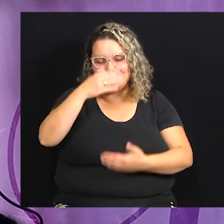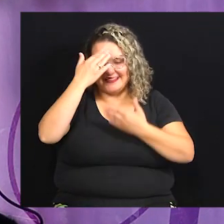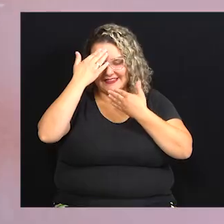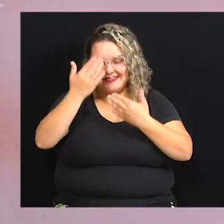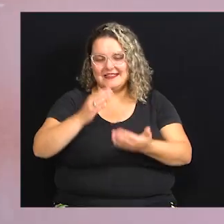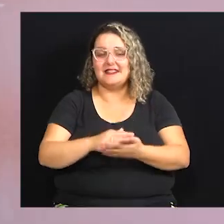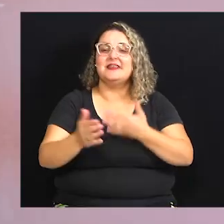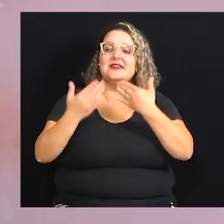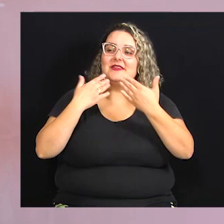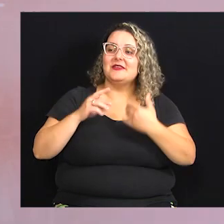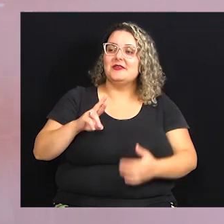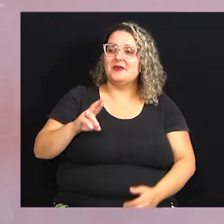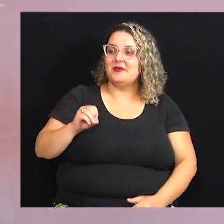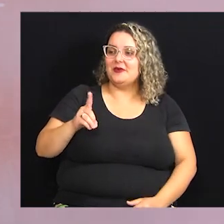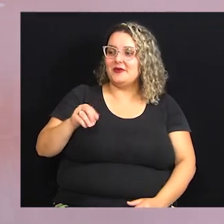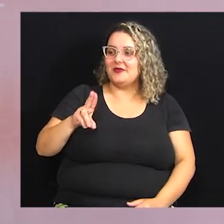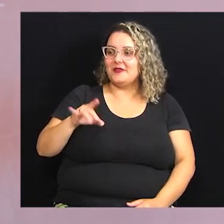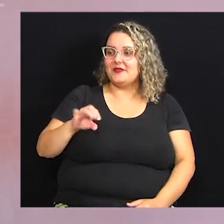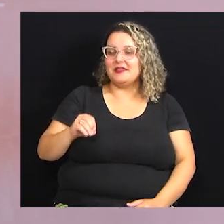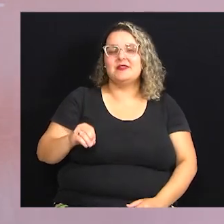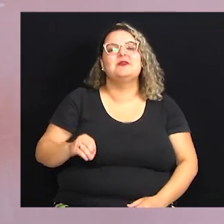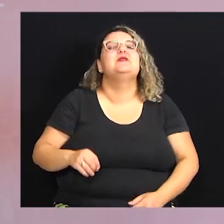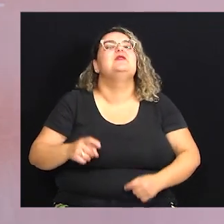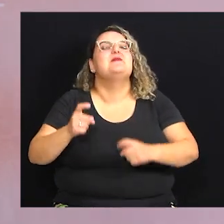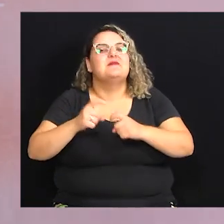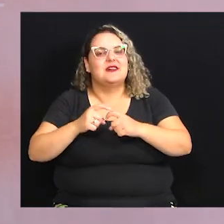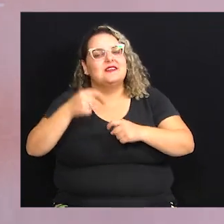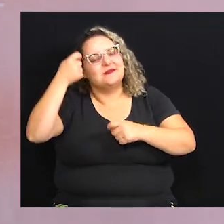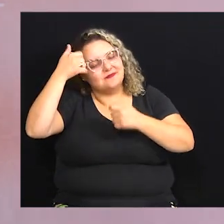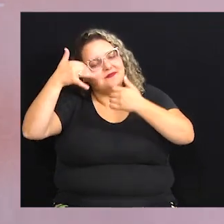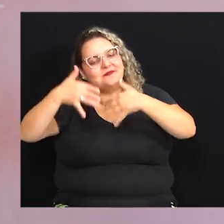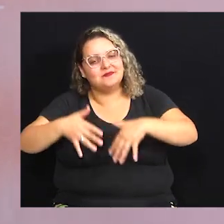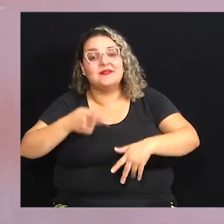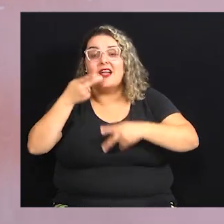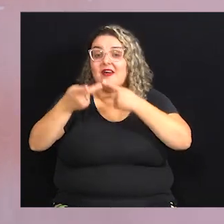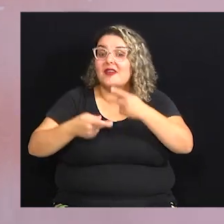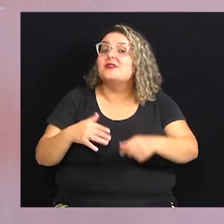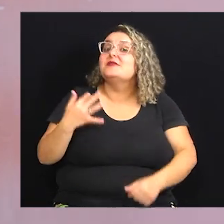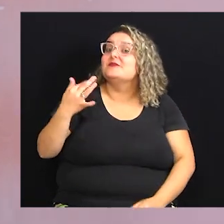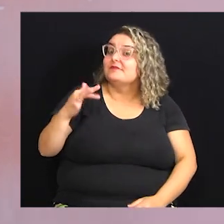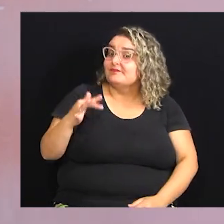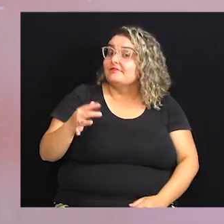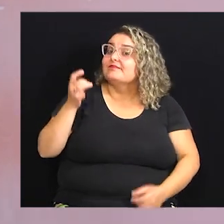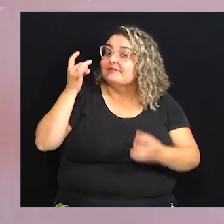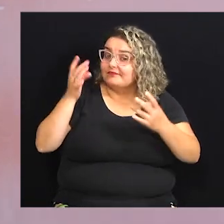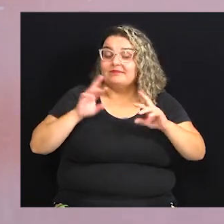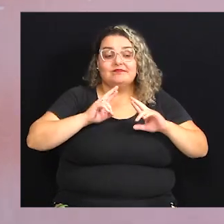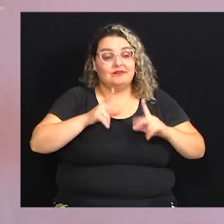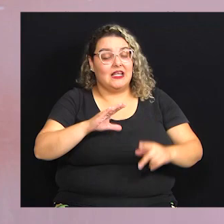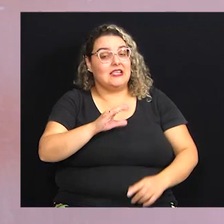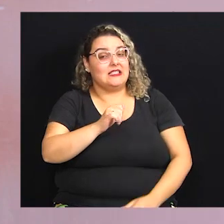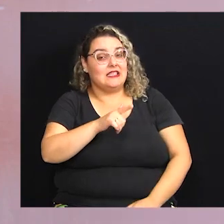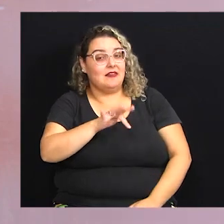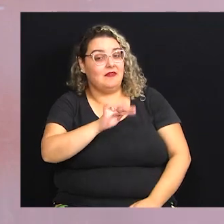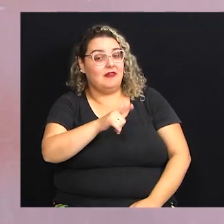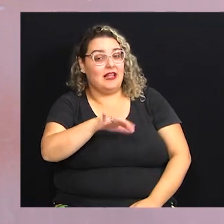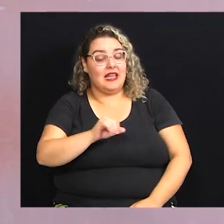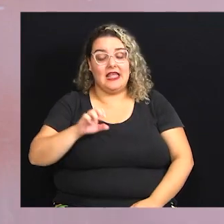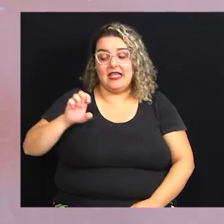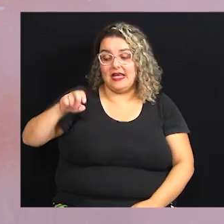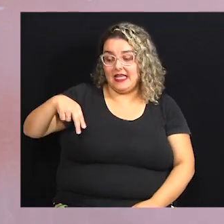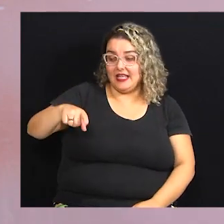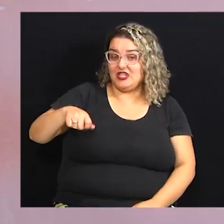vocês. Conversei aqui com o Rodrigo Silveira, médico neurologista, para falar sobre dor de cabeça, diferença entre cefaleia,